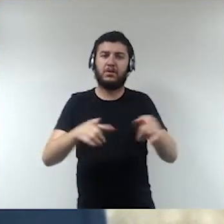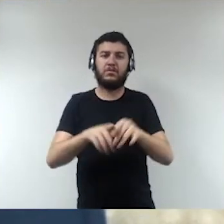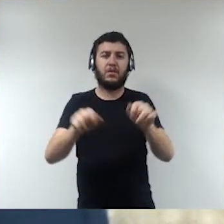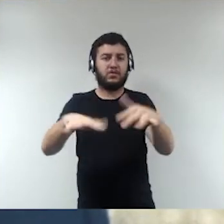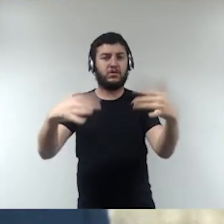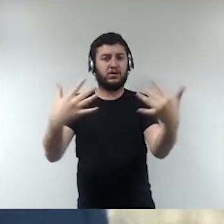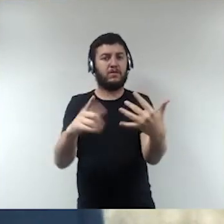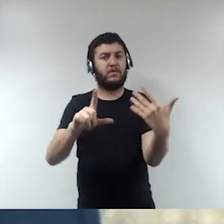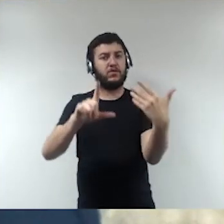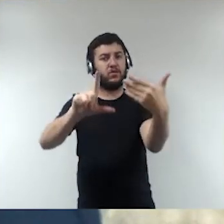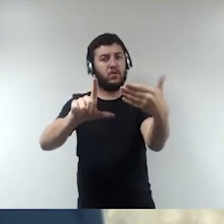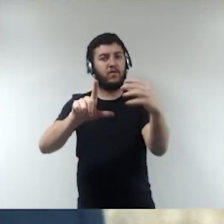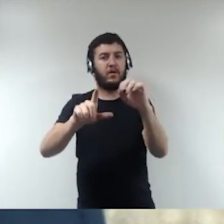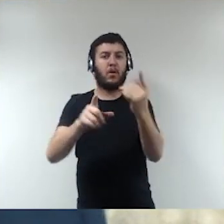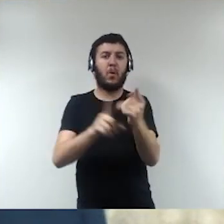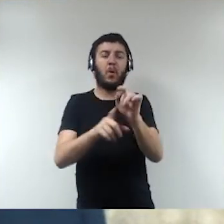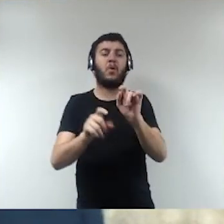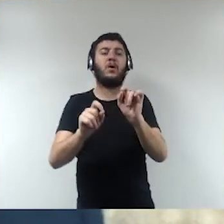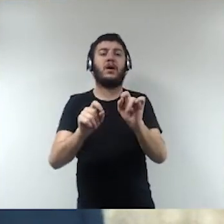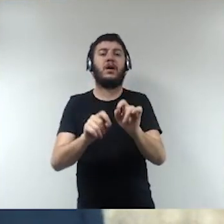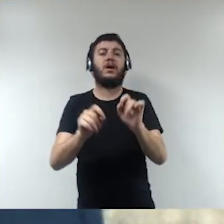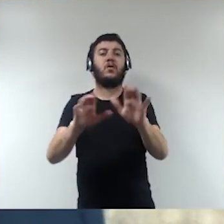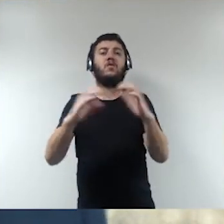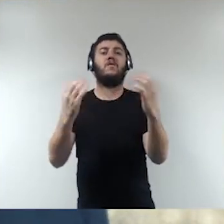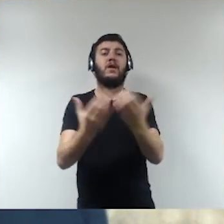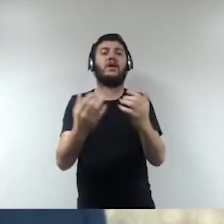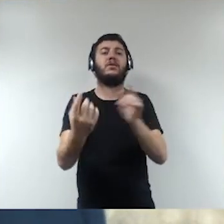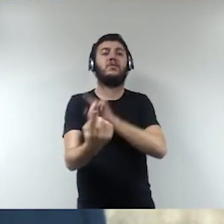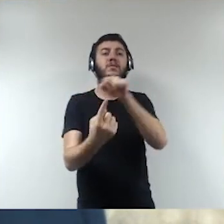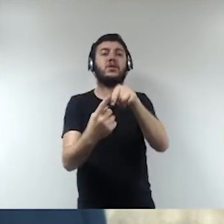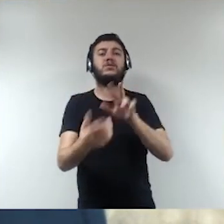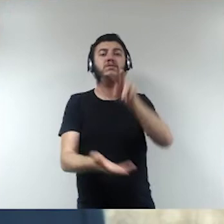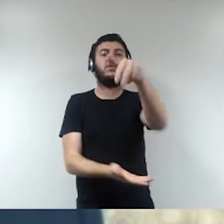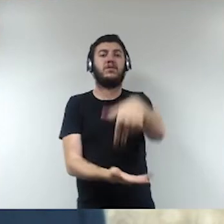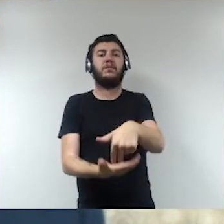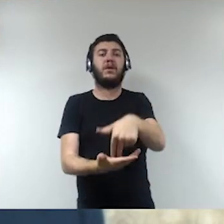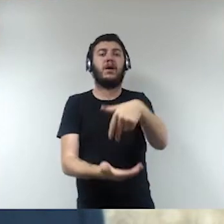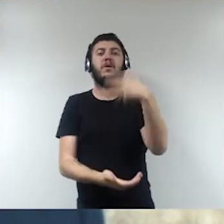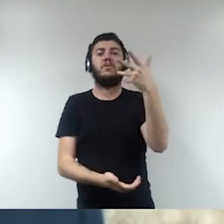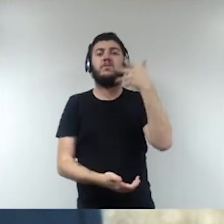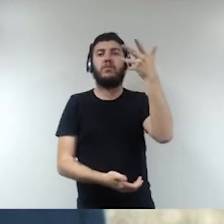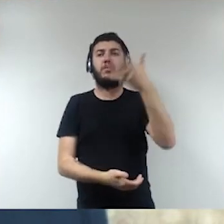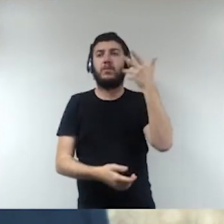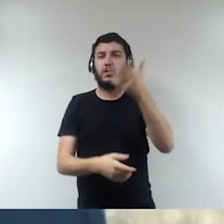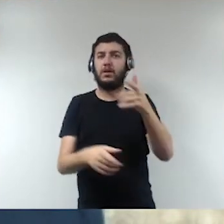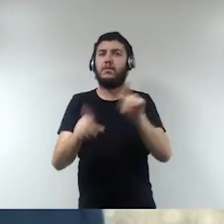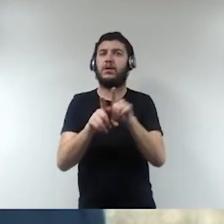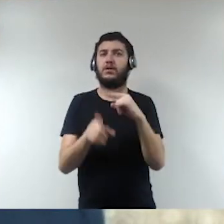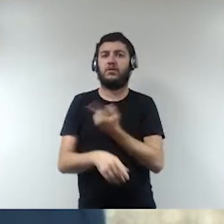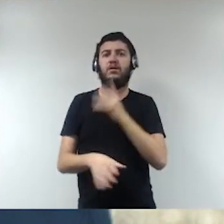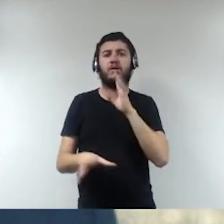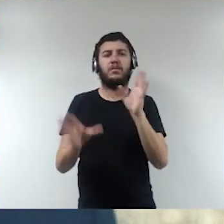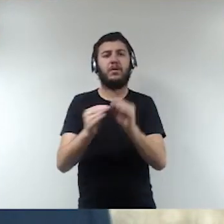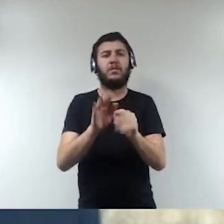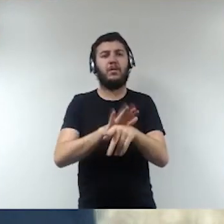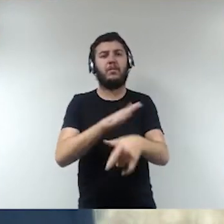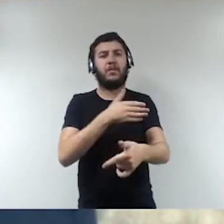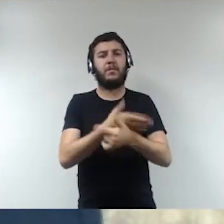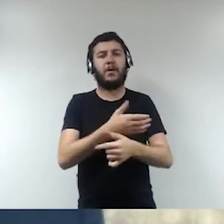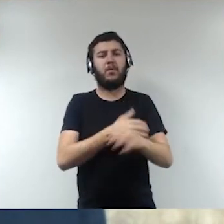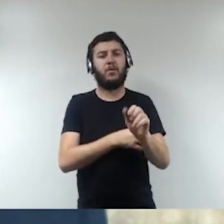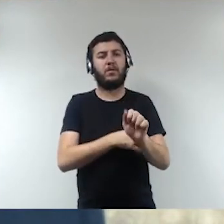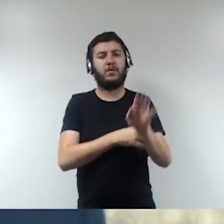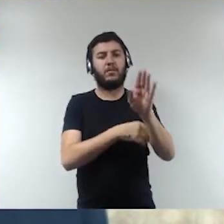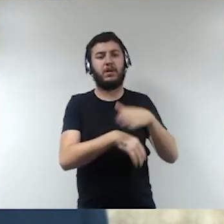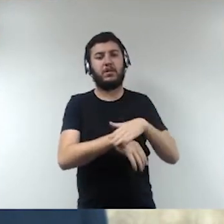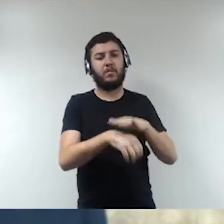participar de uma sessão de julgamento e fazer sua sustentação oral. Eu acho que o papel da OAB realmente aí, nesse momento pós-pandemia, nessa fase final